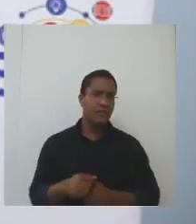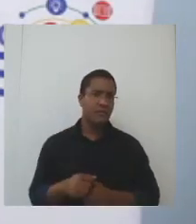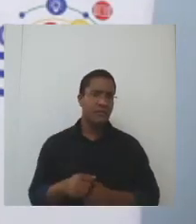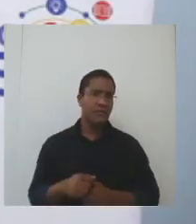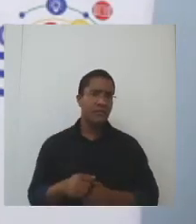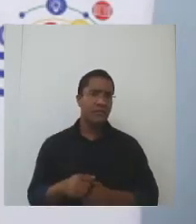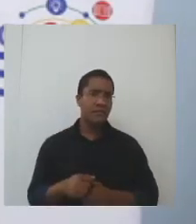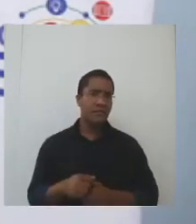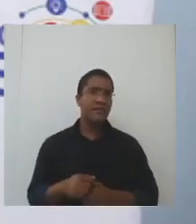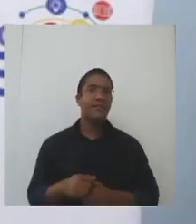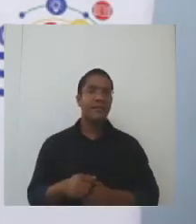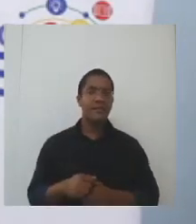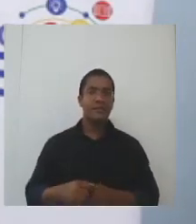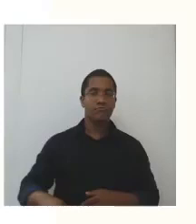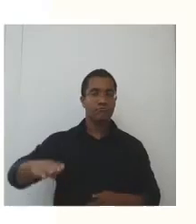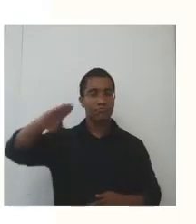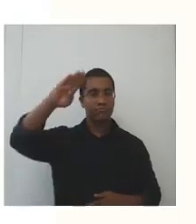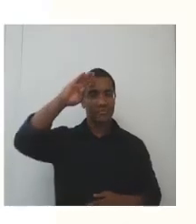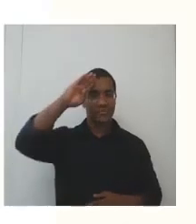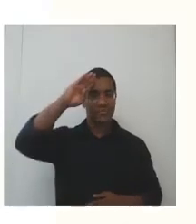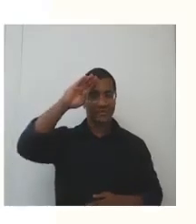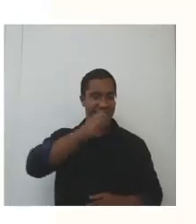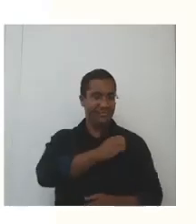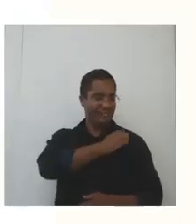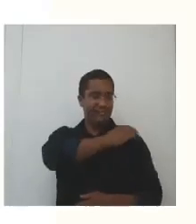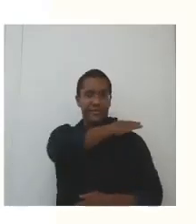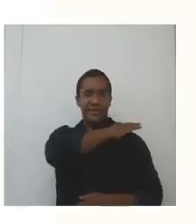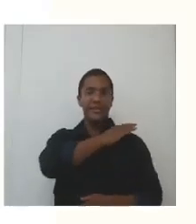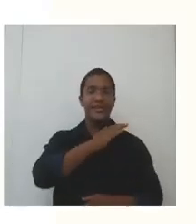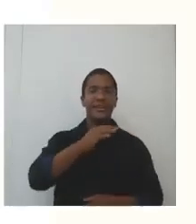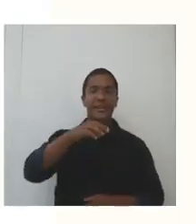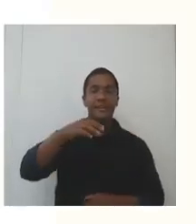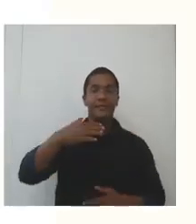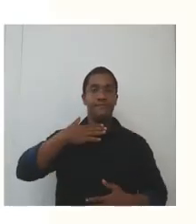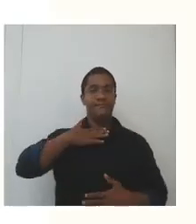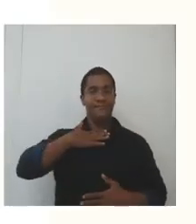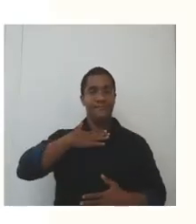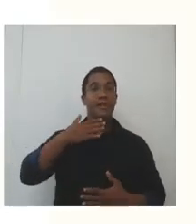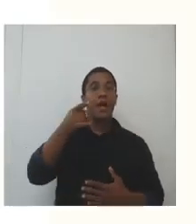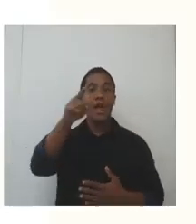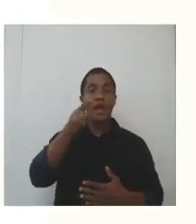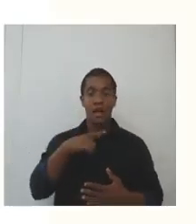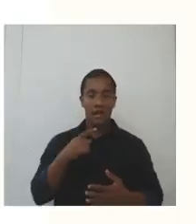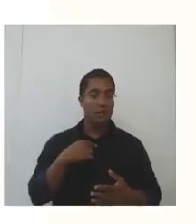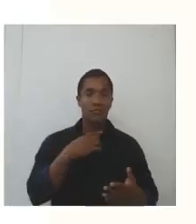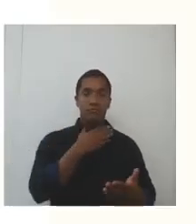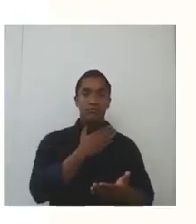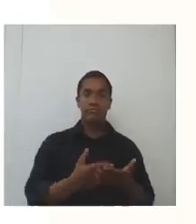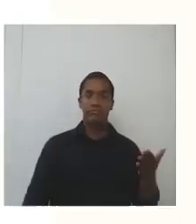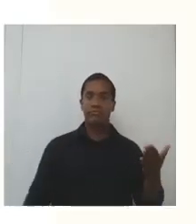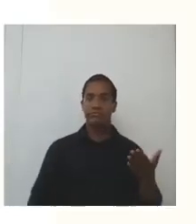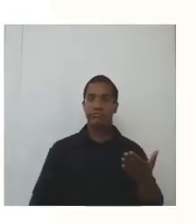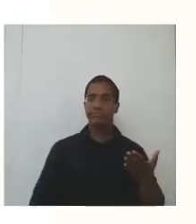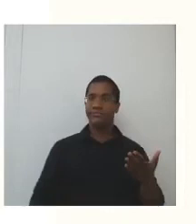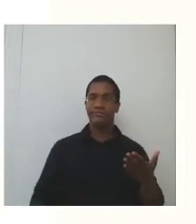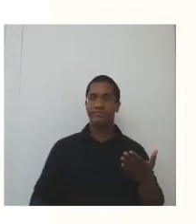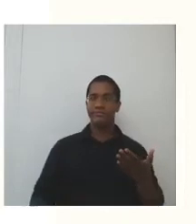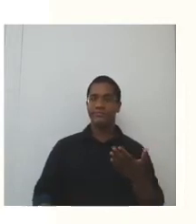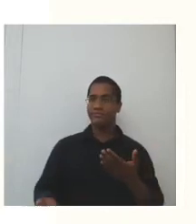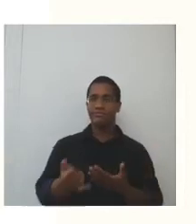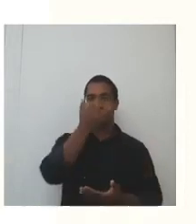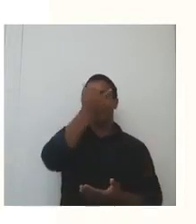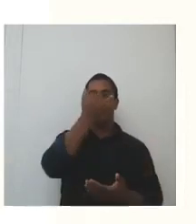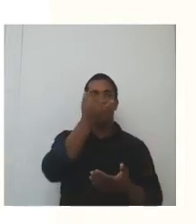1814? O general francês Napoleão Bonaparte foi derrotado. E se Napoleão Bonaparte